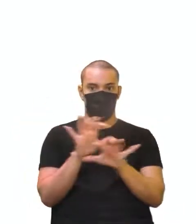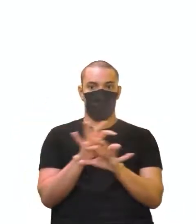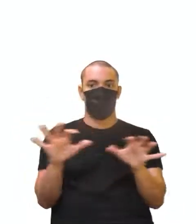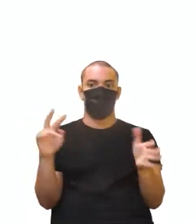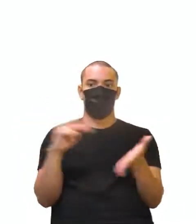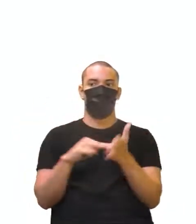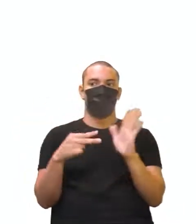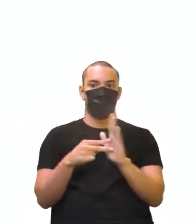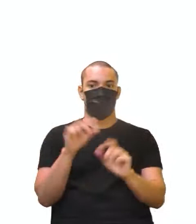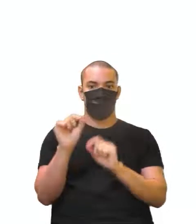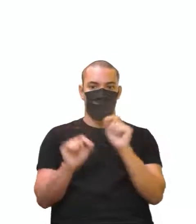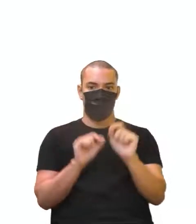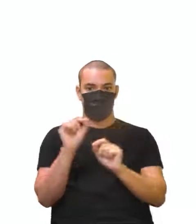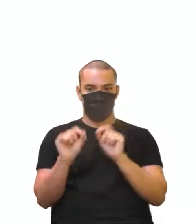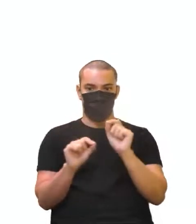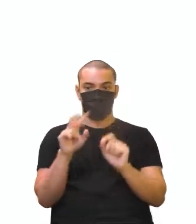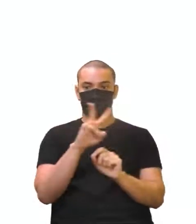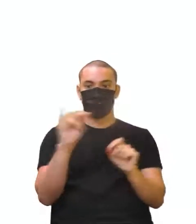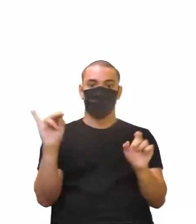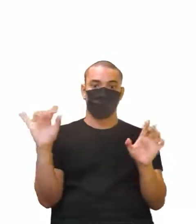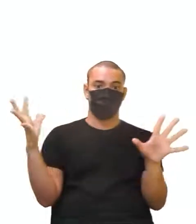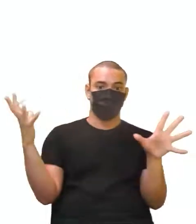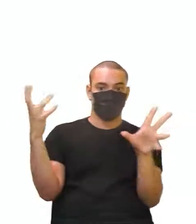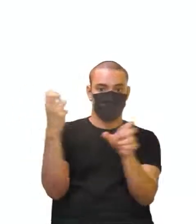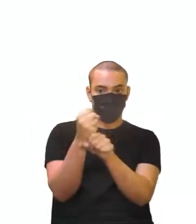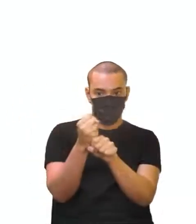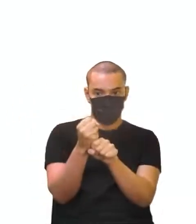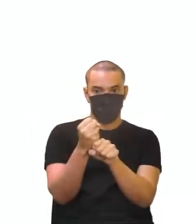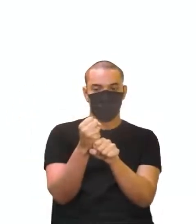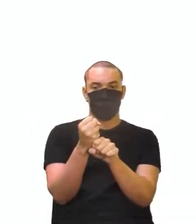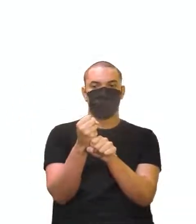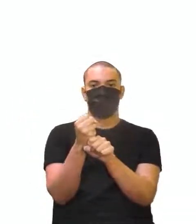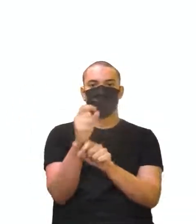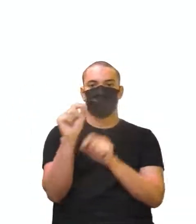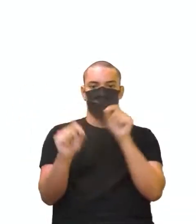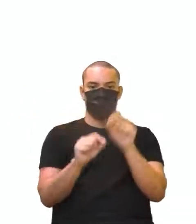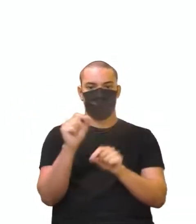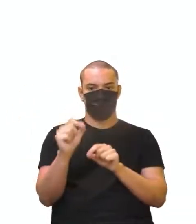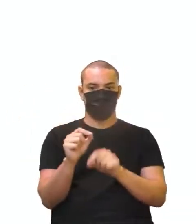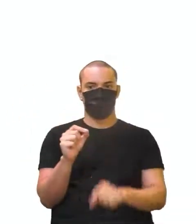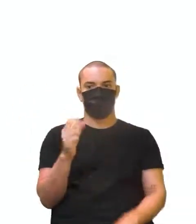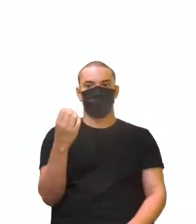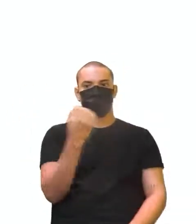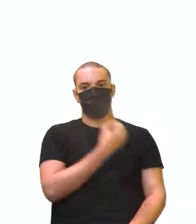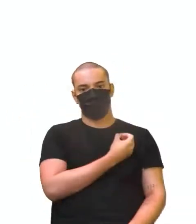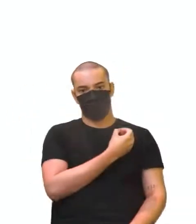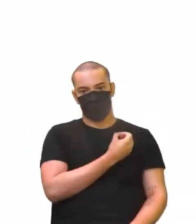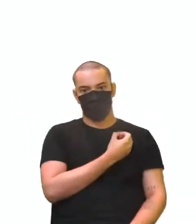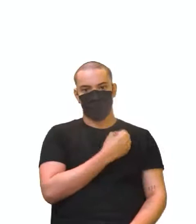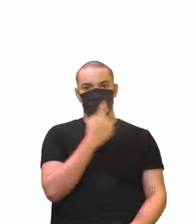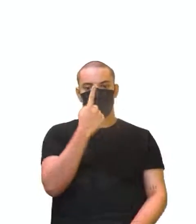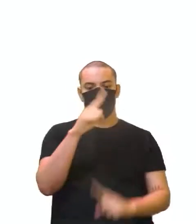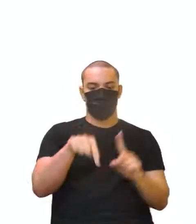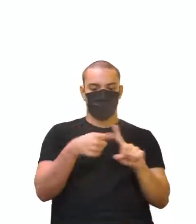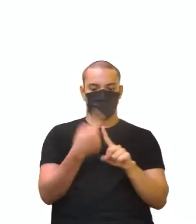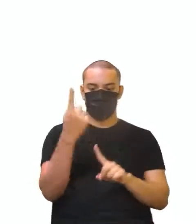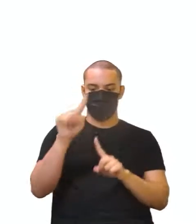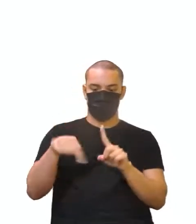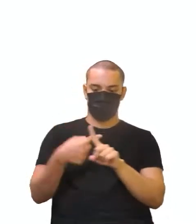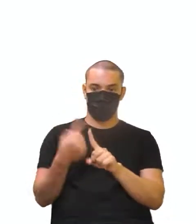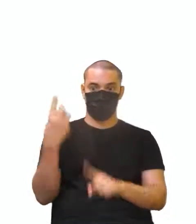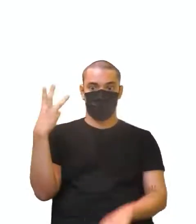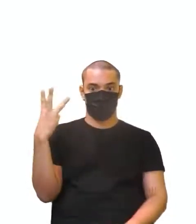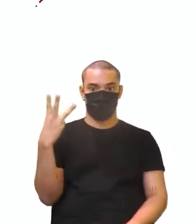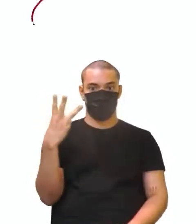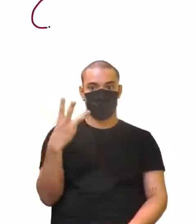aí, o que eu vou ter? Eu vou somar a parte, né, do numerador. Então, eu vou ter 1 mais 1,